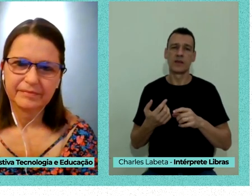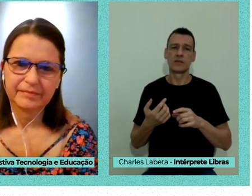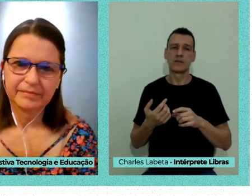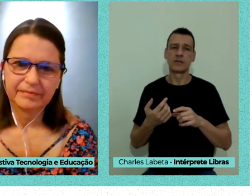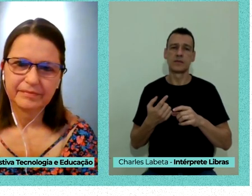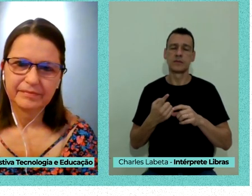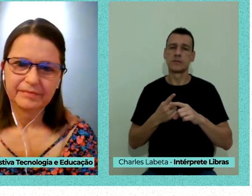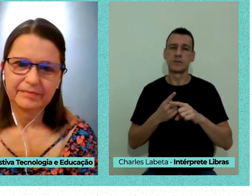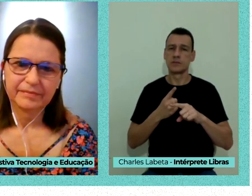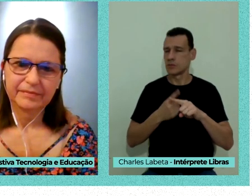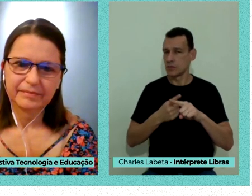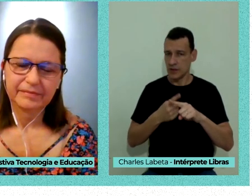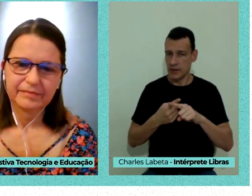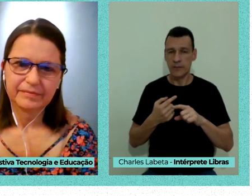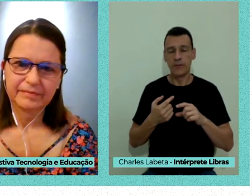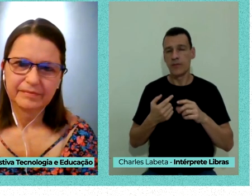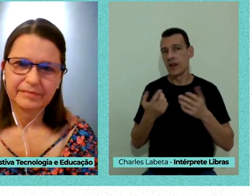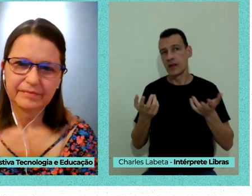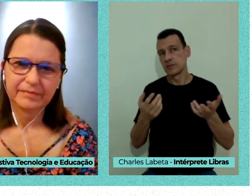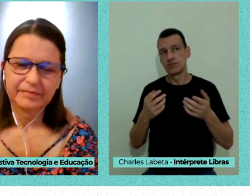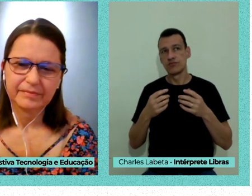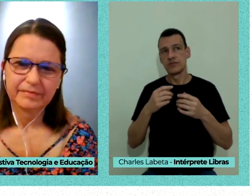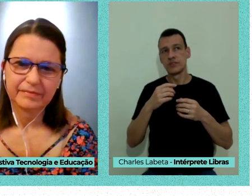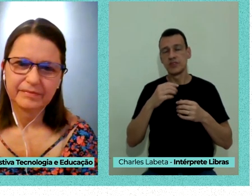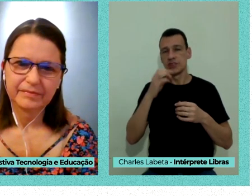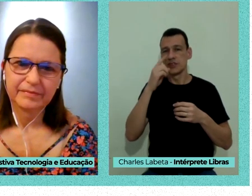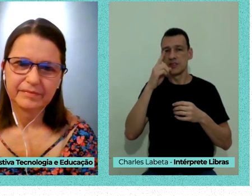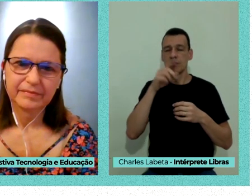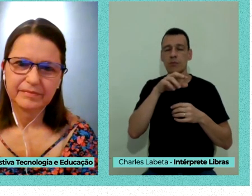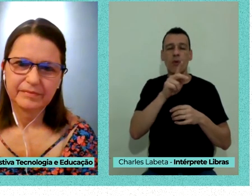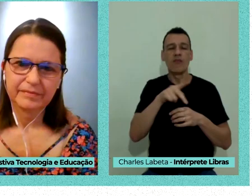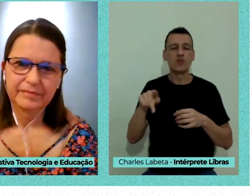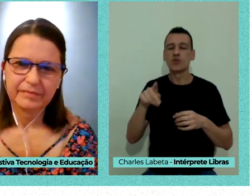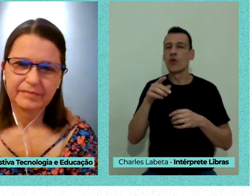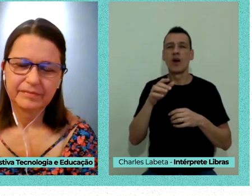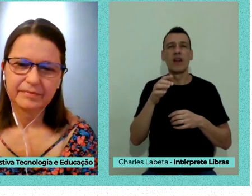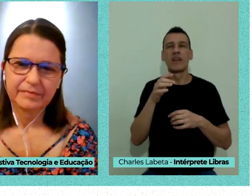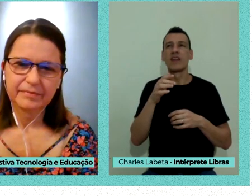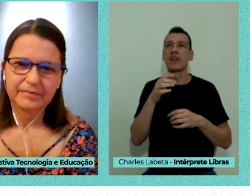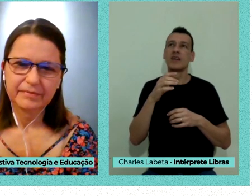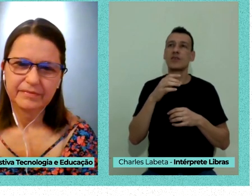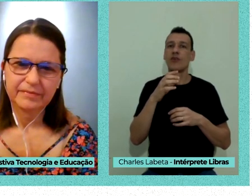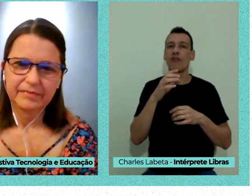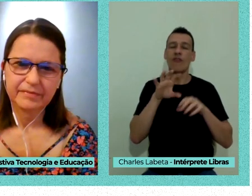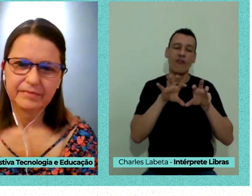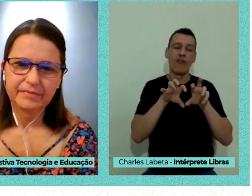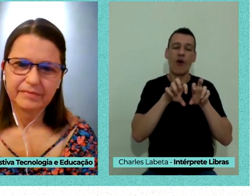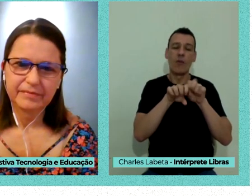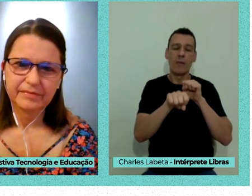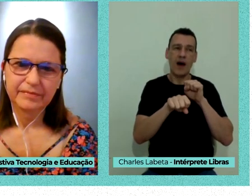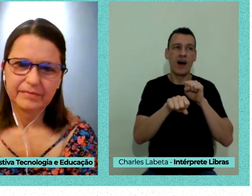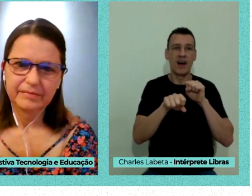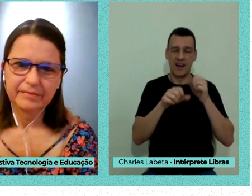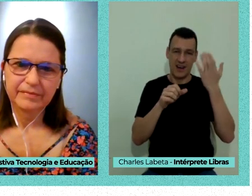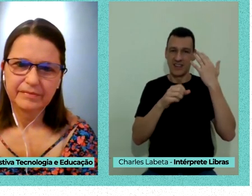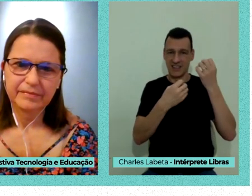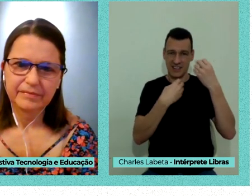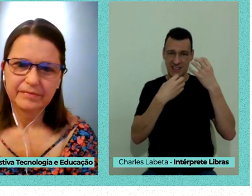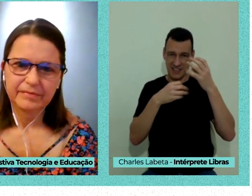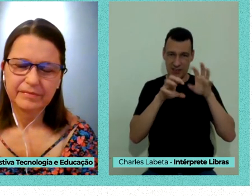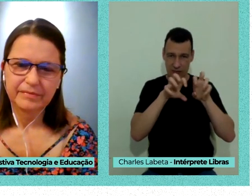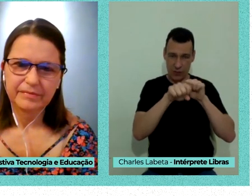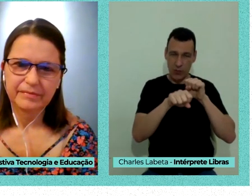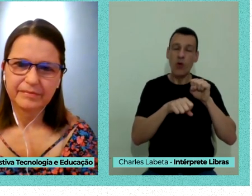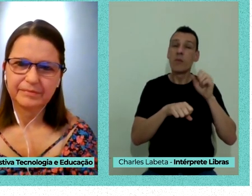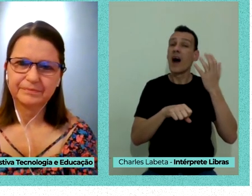da dificuldade de formação dos professores sobre a cultura africana e afro-brasileira, não